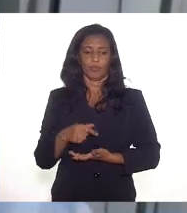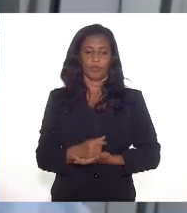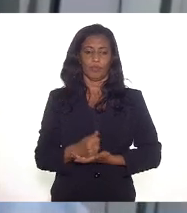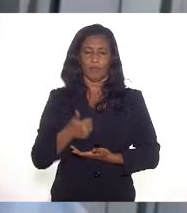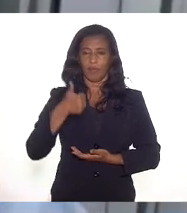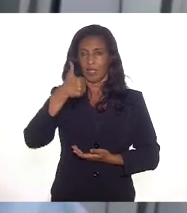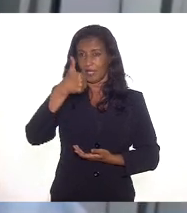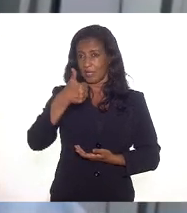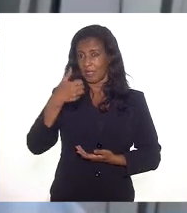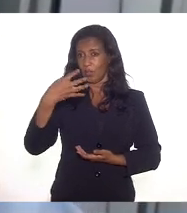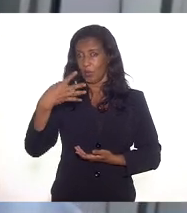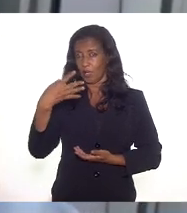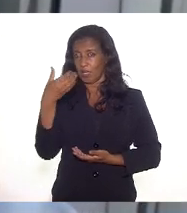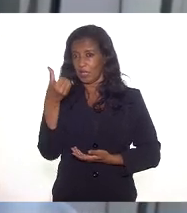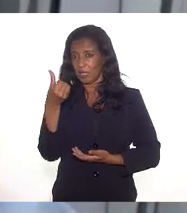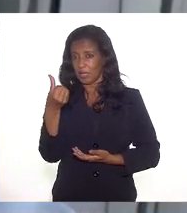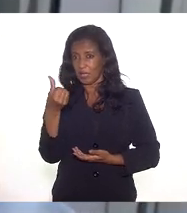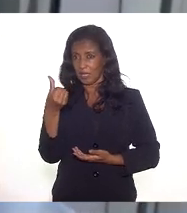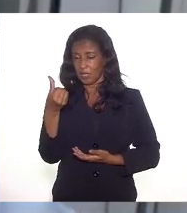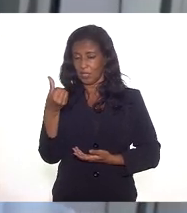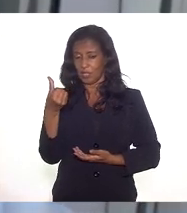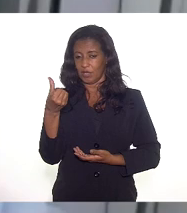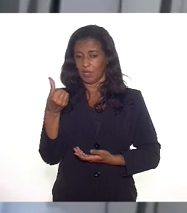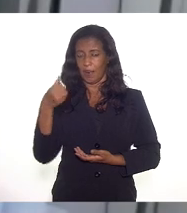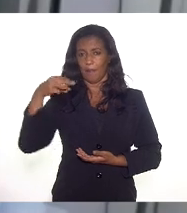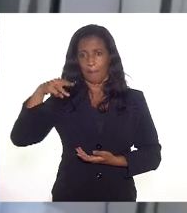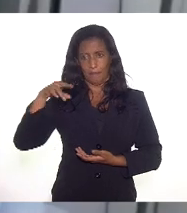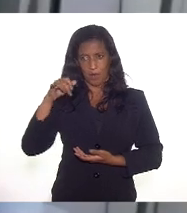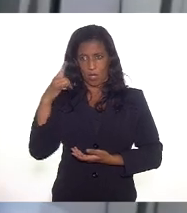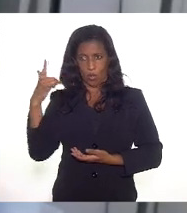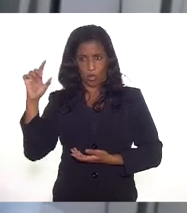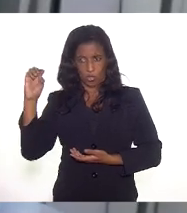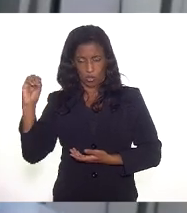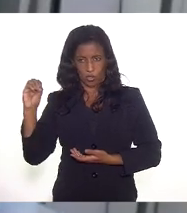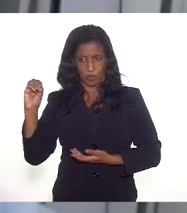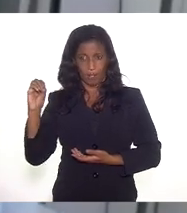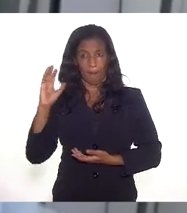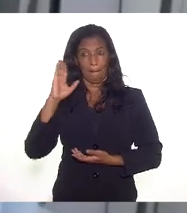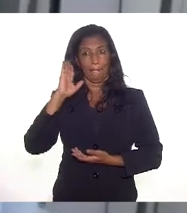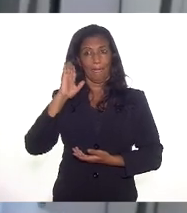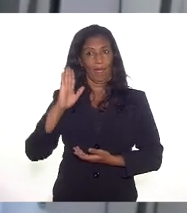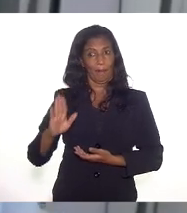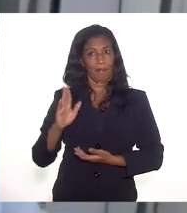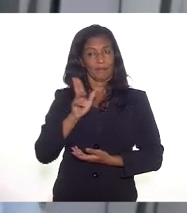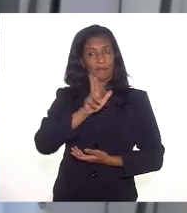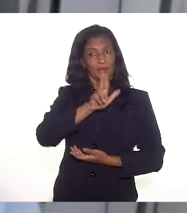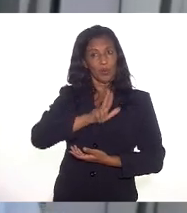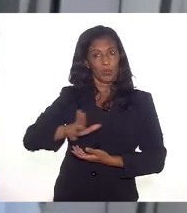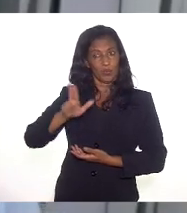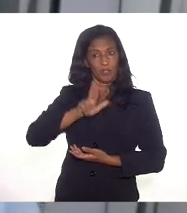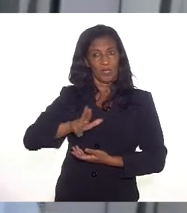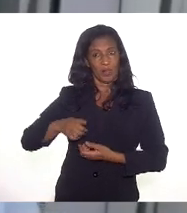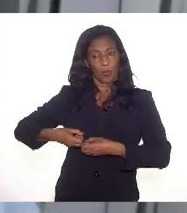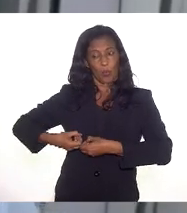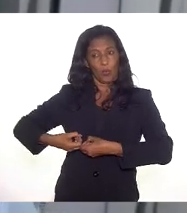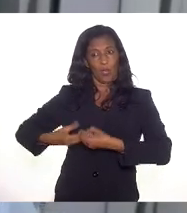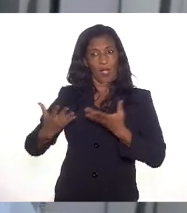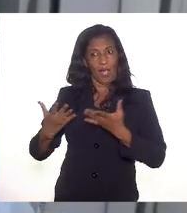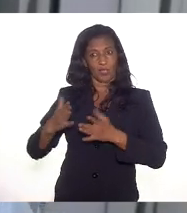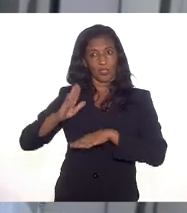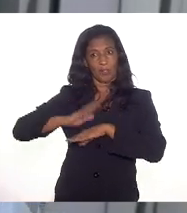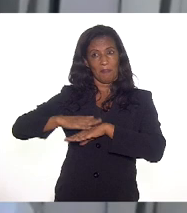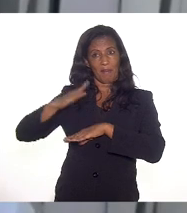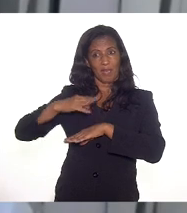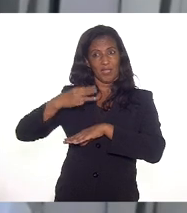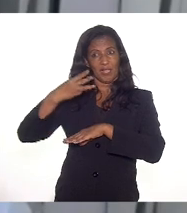é de 146,9 milhões de reais, sendo que a universidade tem uma despesa mensal de mais de